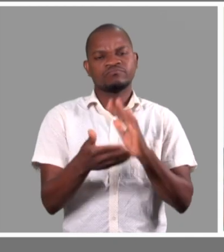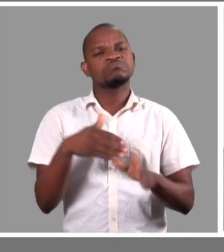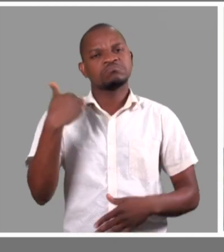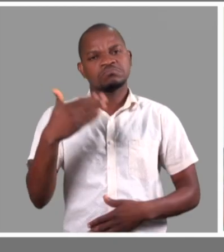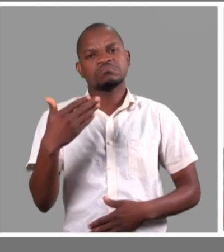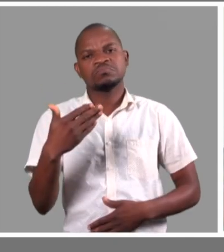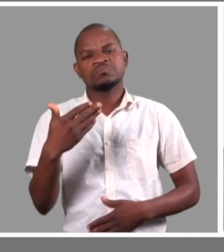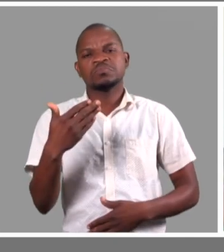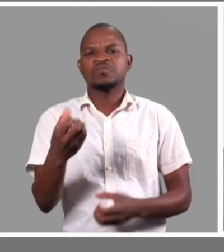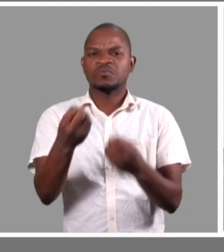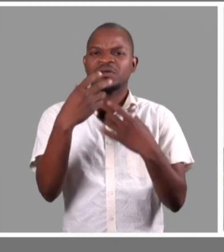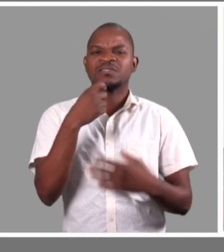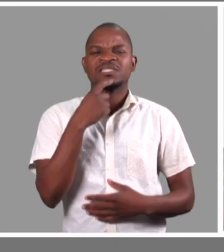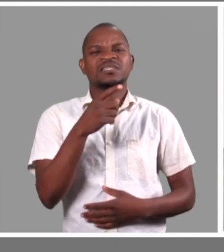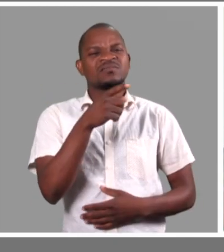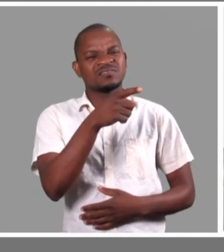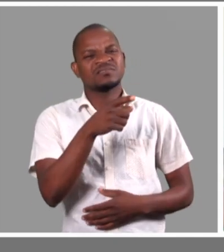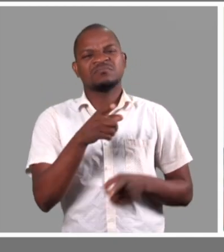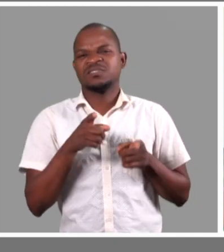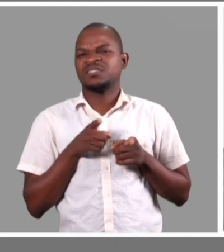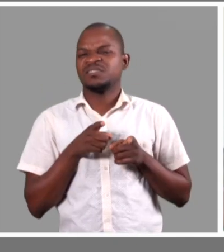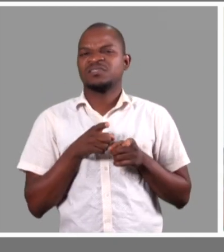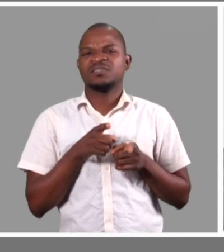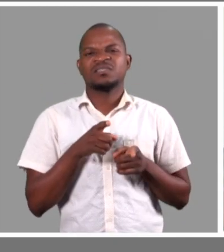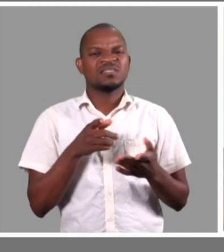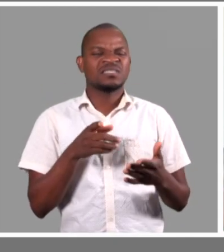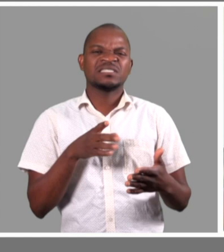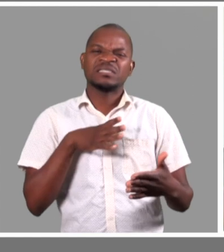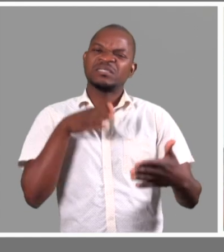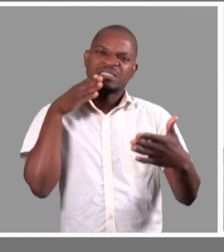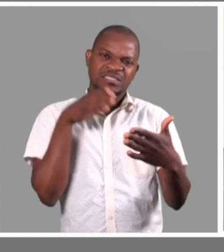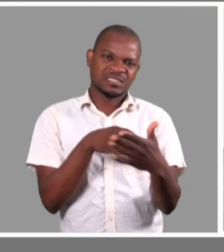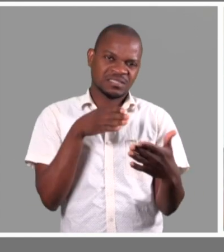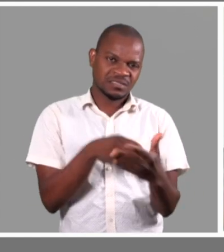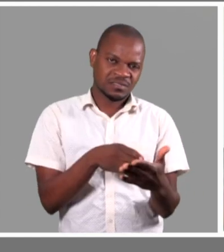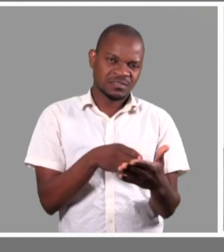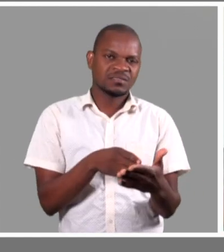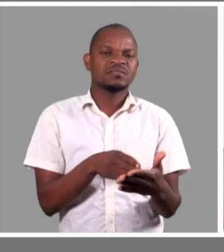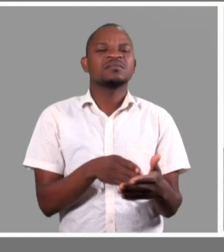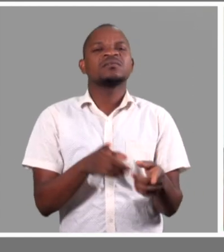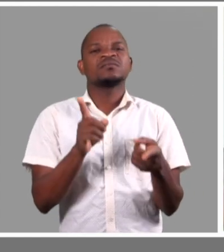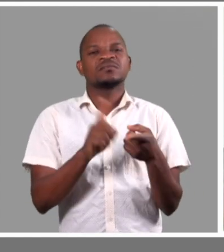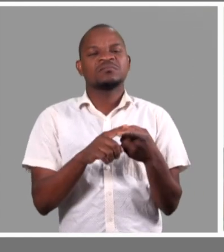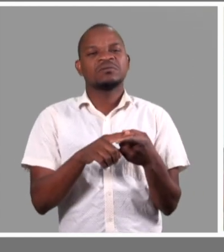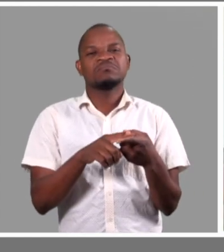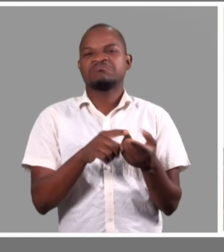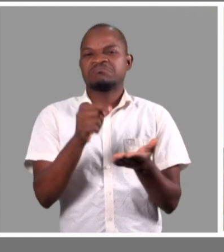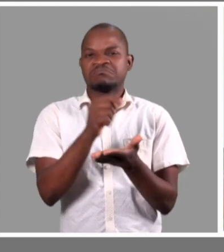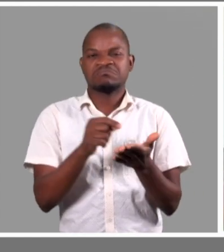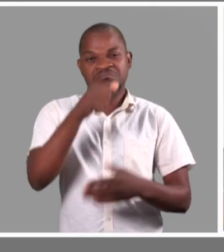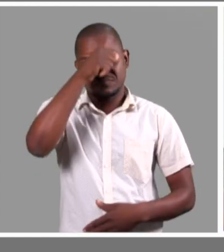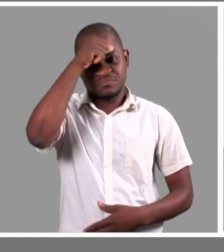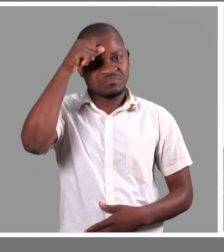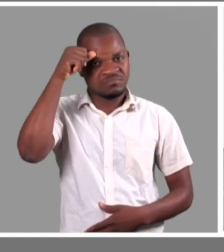que diziam Olha menina, com essa tua deficiência na